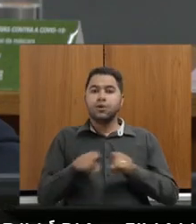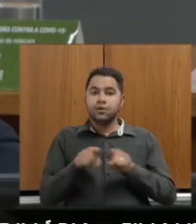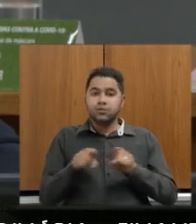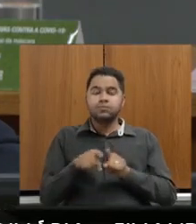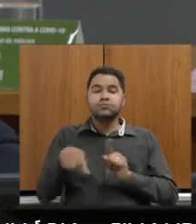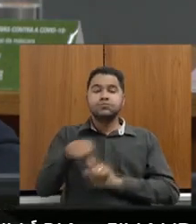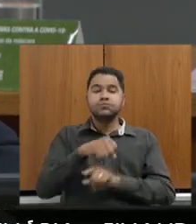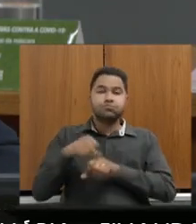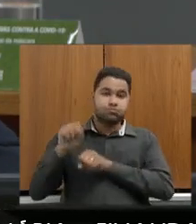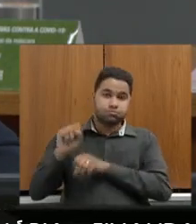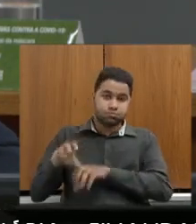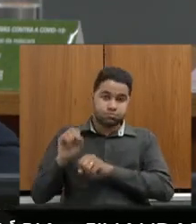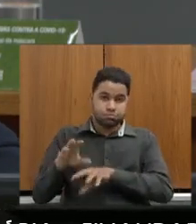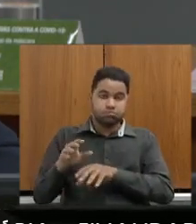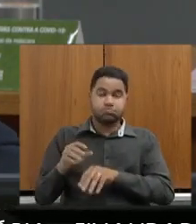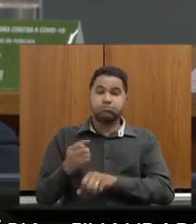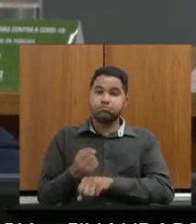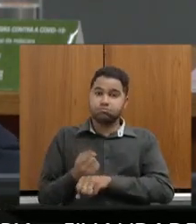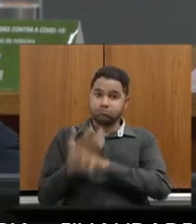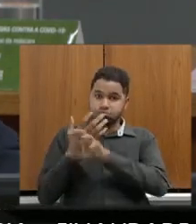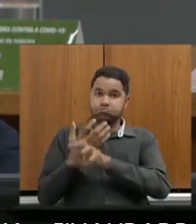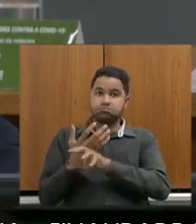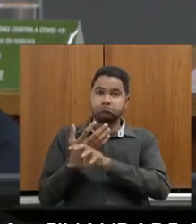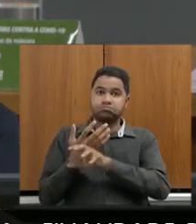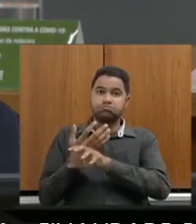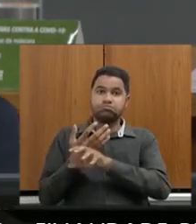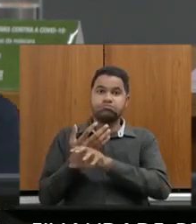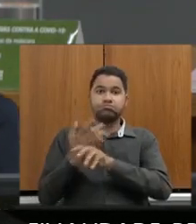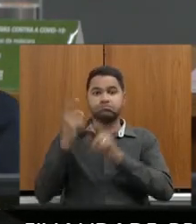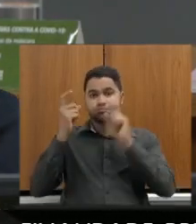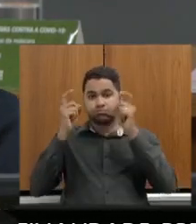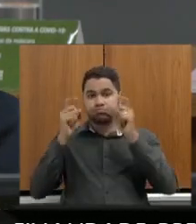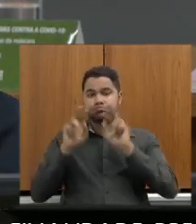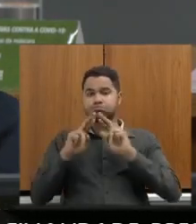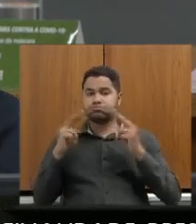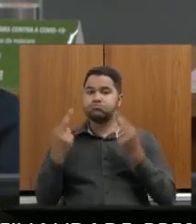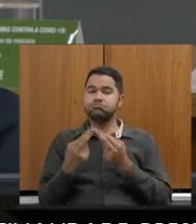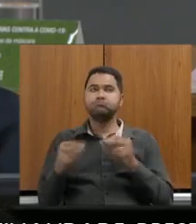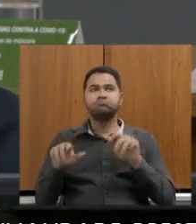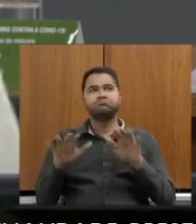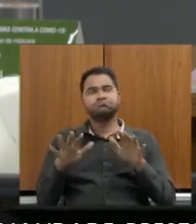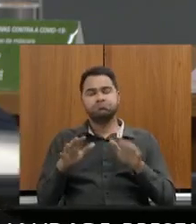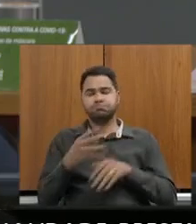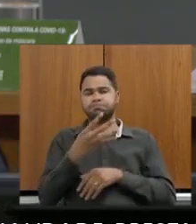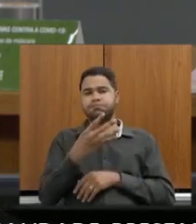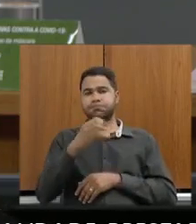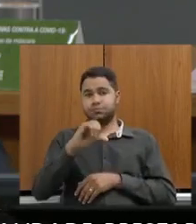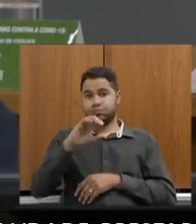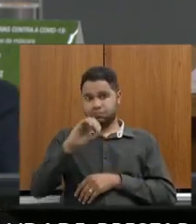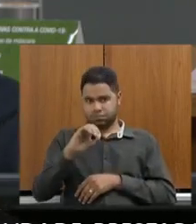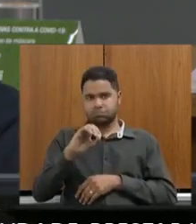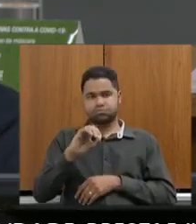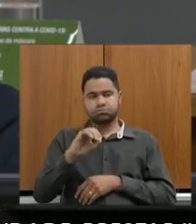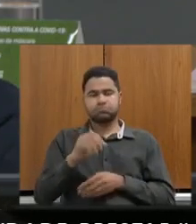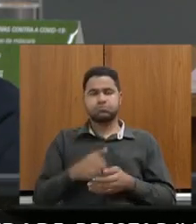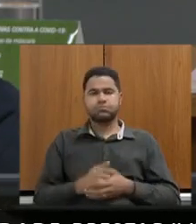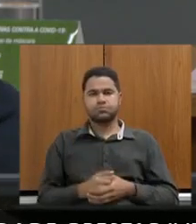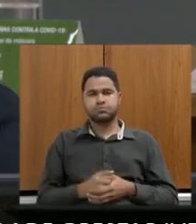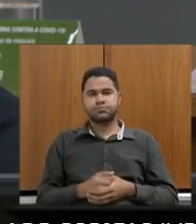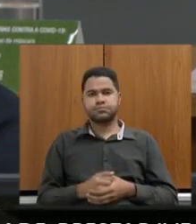socioeducativo as vídeo audiências são uma realidade e nós tivemos durante o período em torno aí de 490 pode